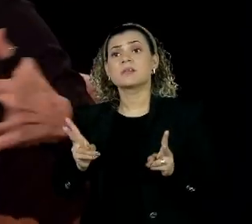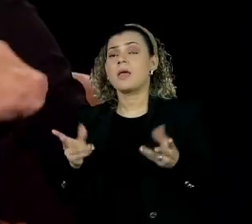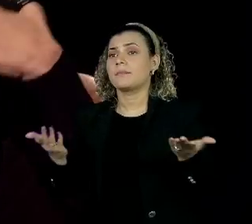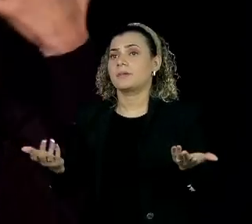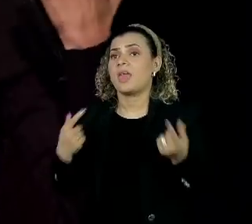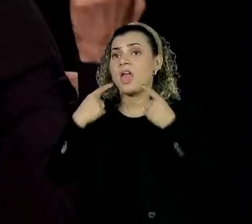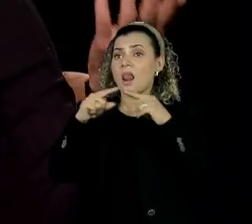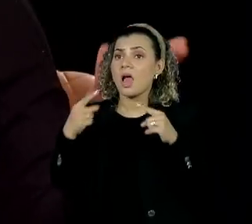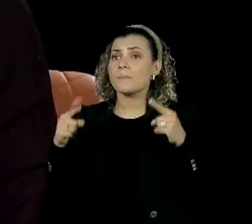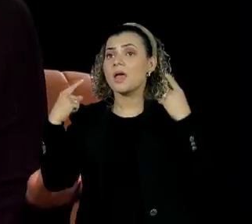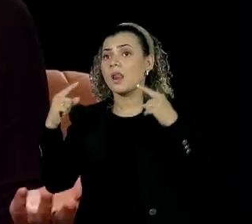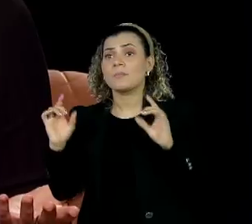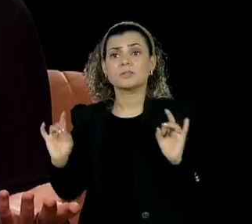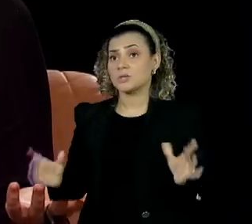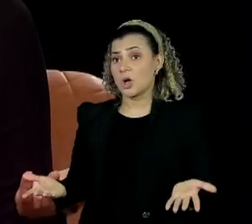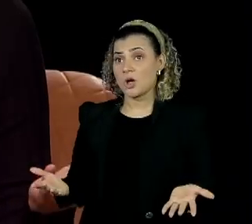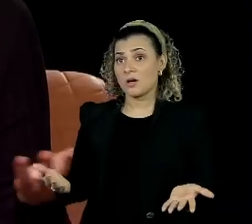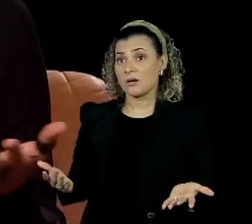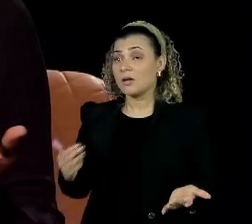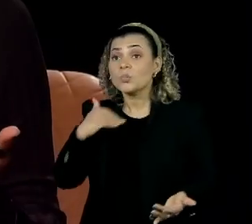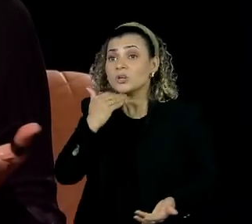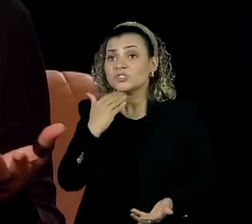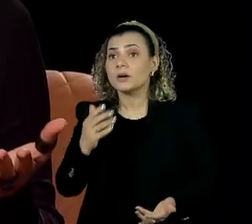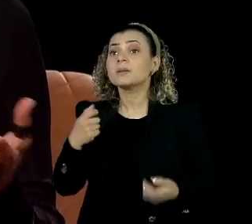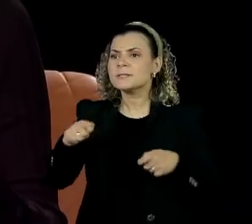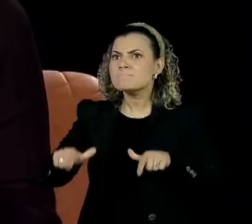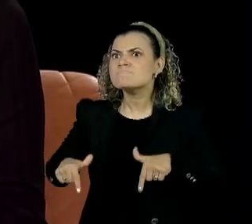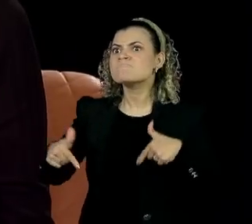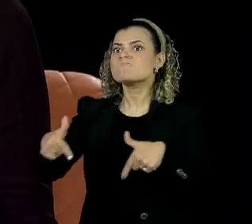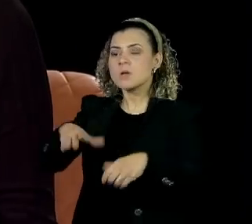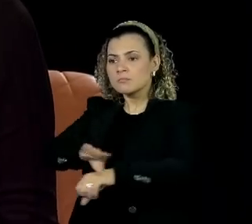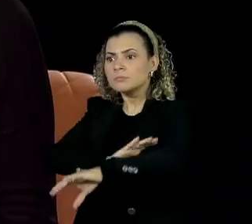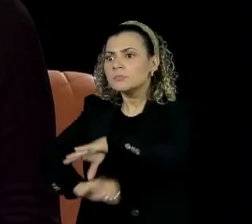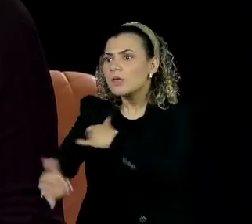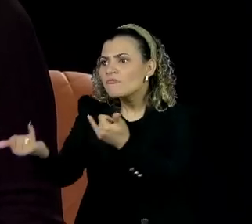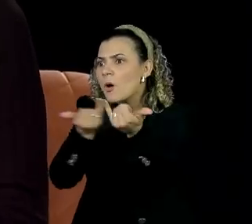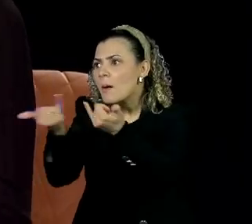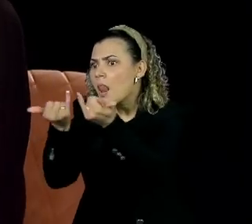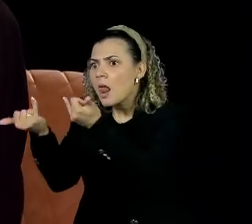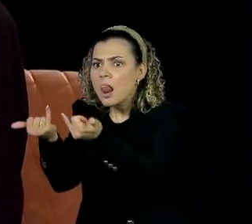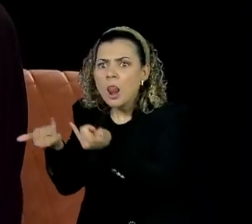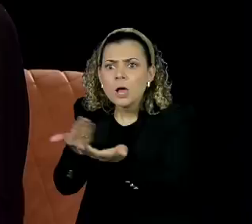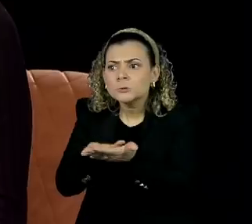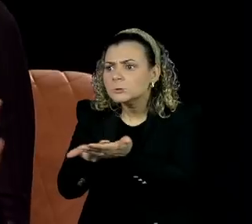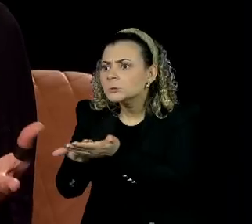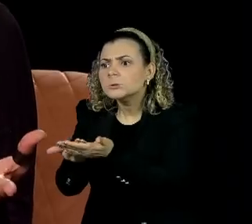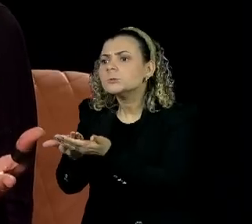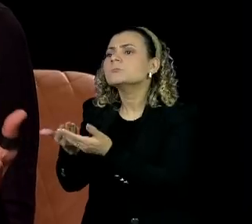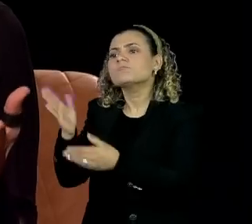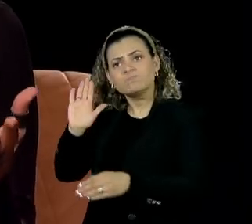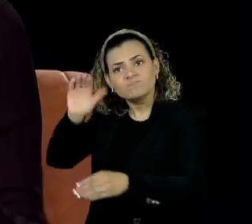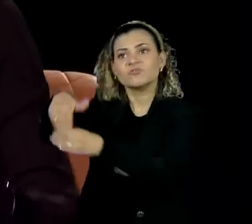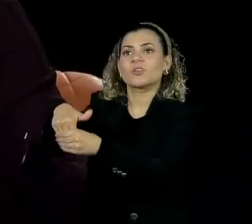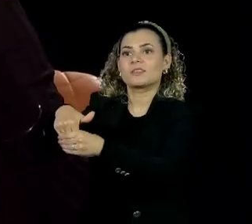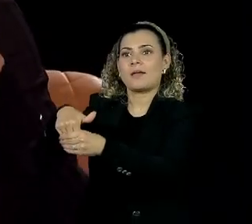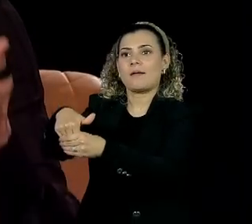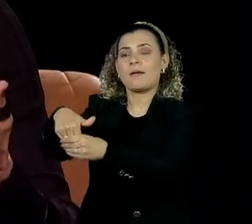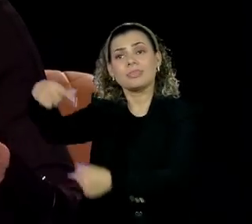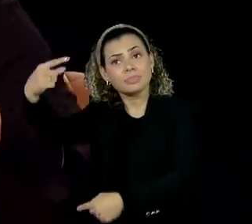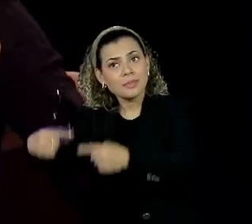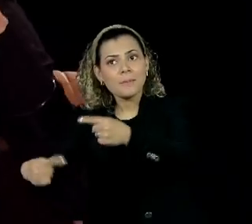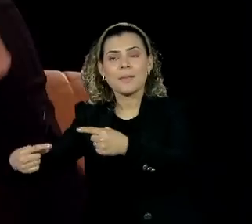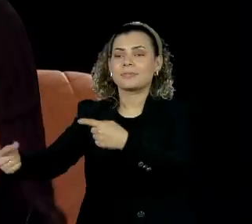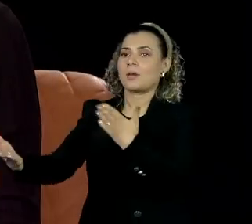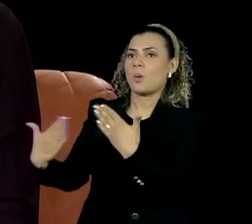ficar reclamando, sabe? Não adianta reclamar, tem que botar a mão na massa, se informar, lutar, sabe? É importantíssimo